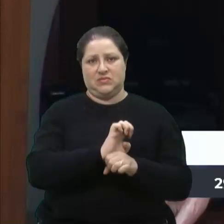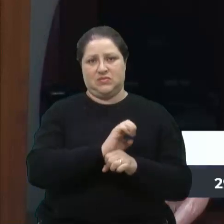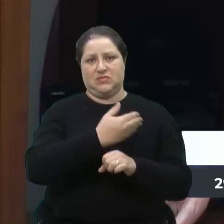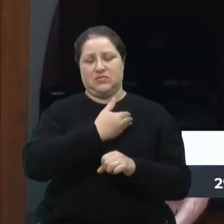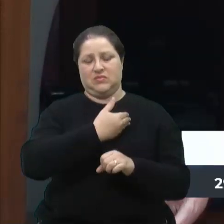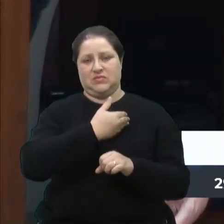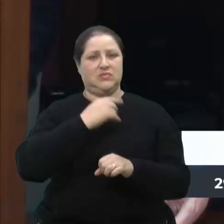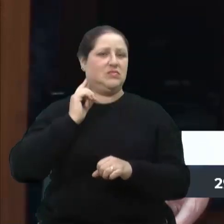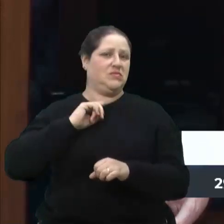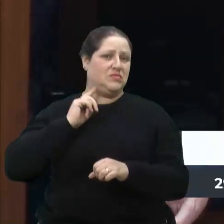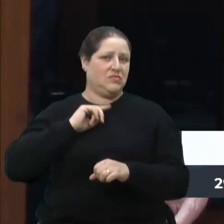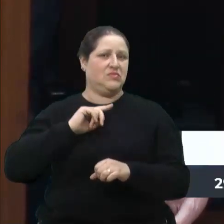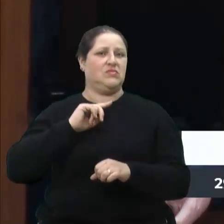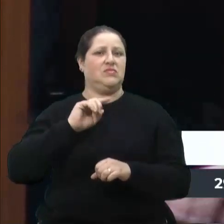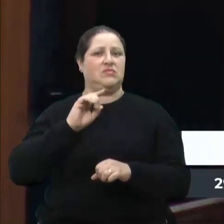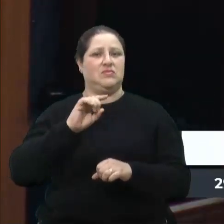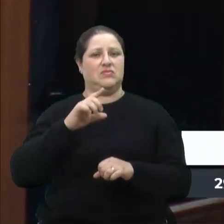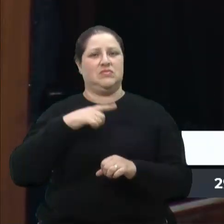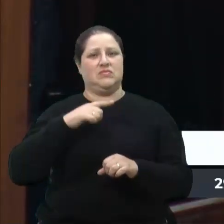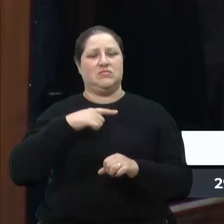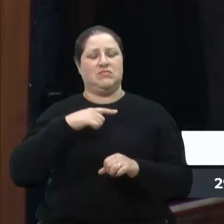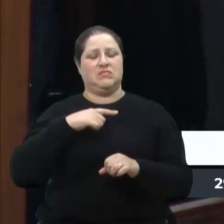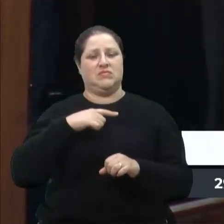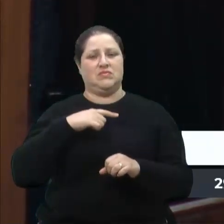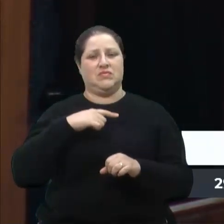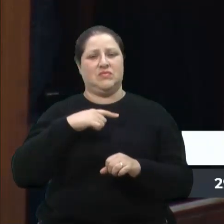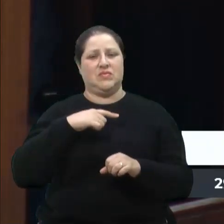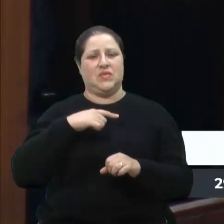dos eleitores gostavam da gestão dele.